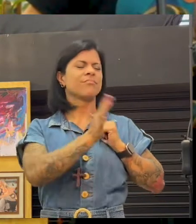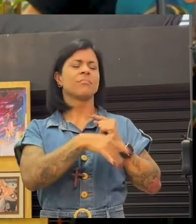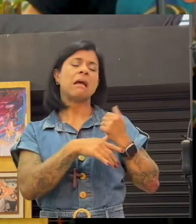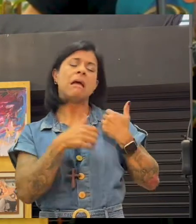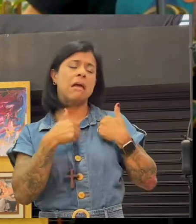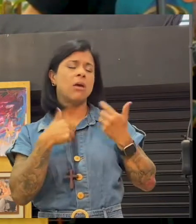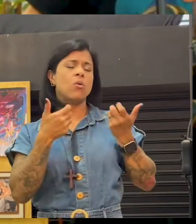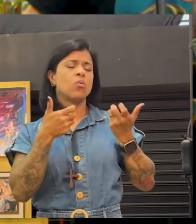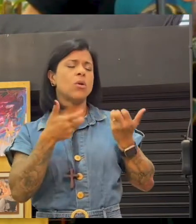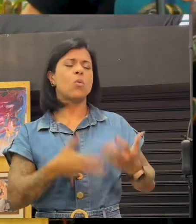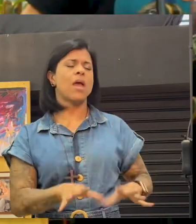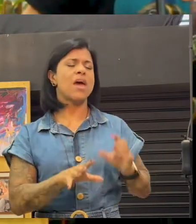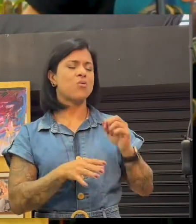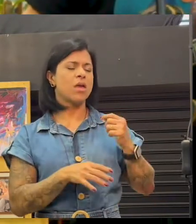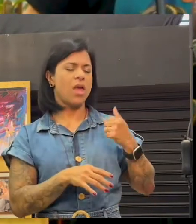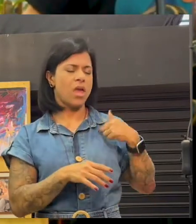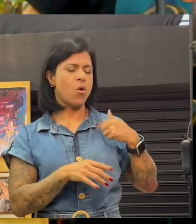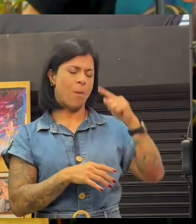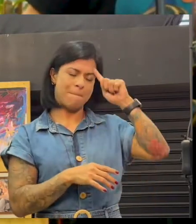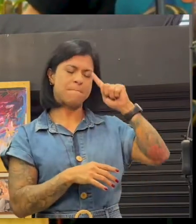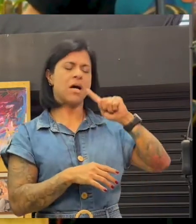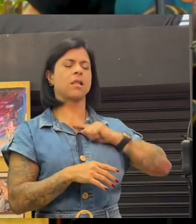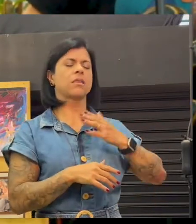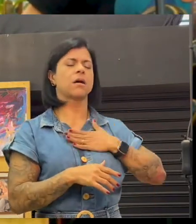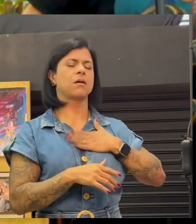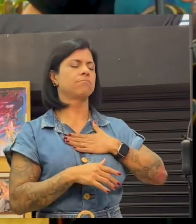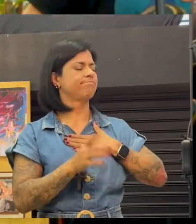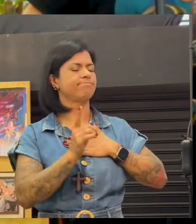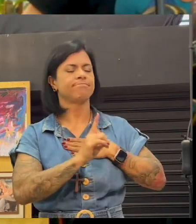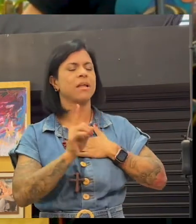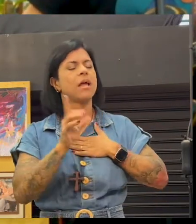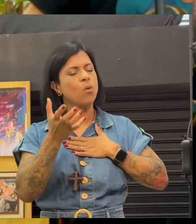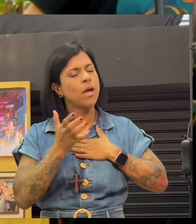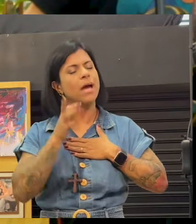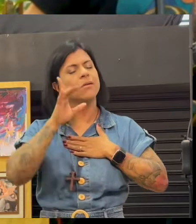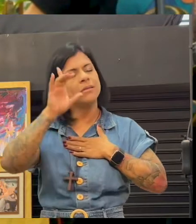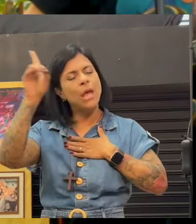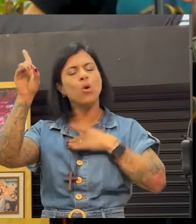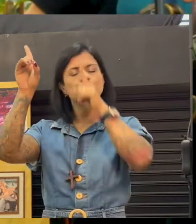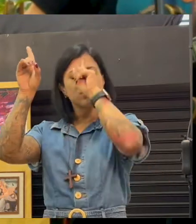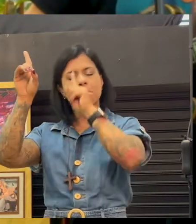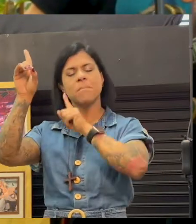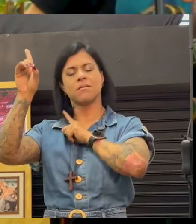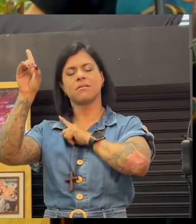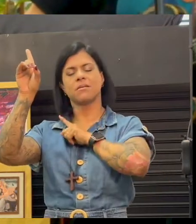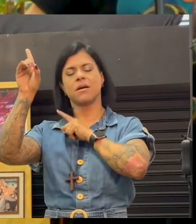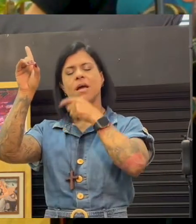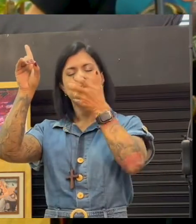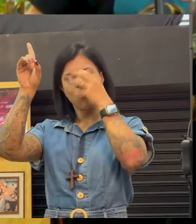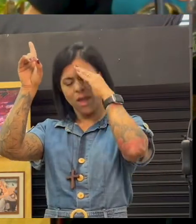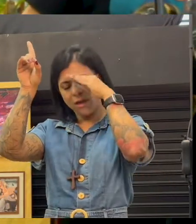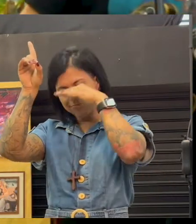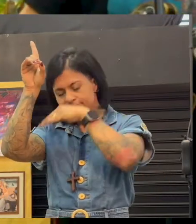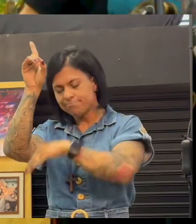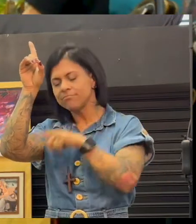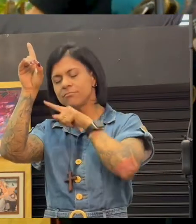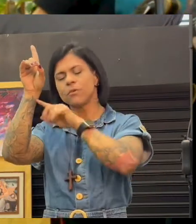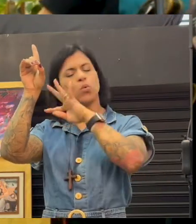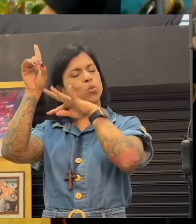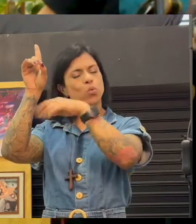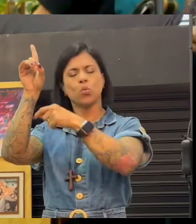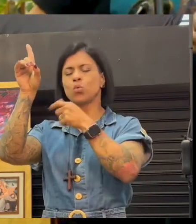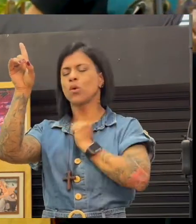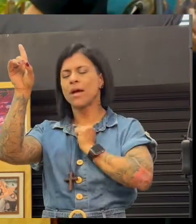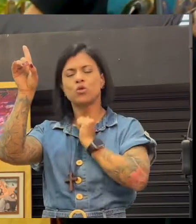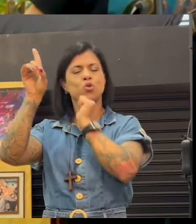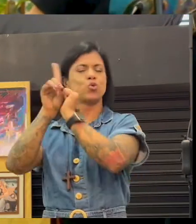o Senhor da minha vida. Mas que a nossa vida venha estar sobre o Seu Senhorio. Na certeza que estaremos mais perto de